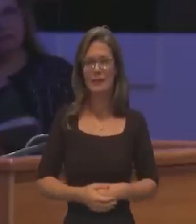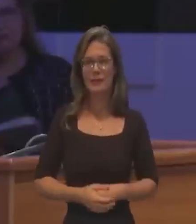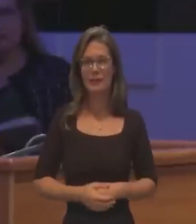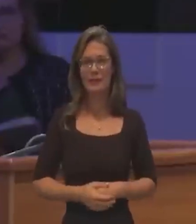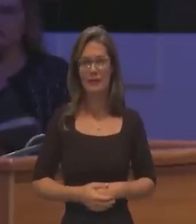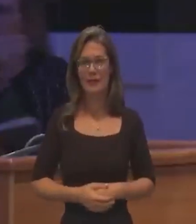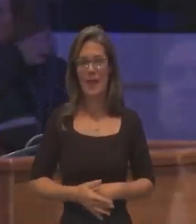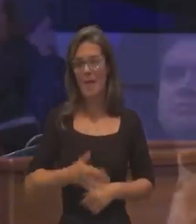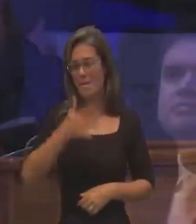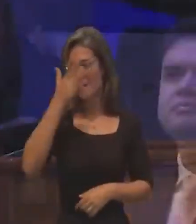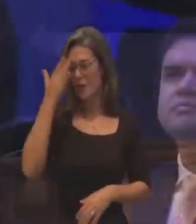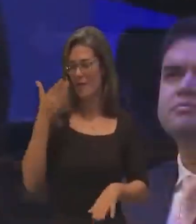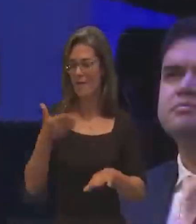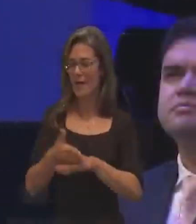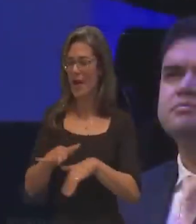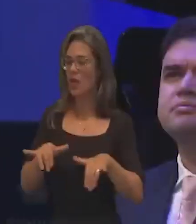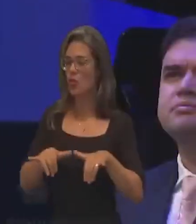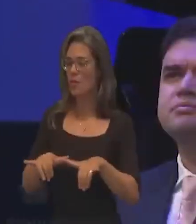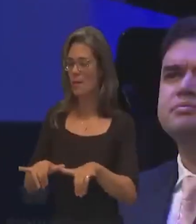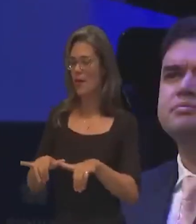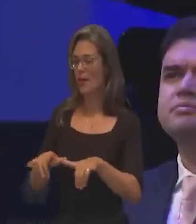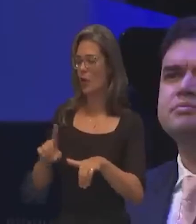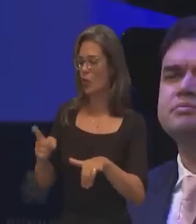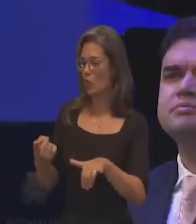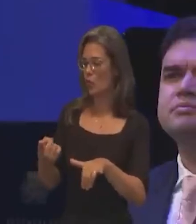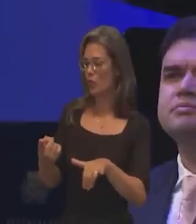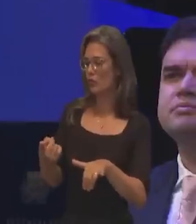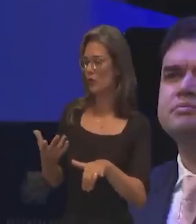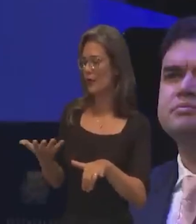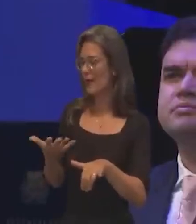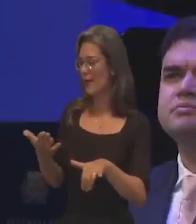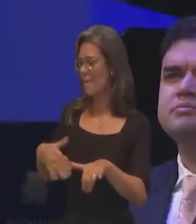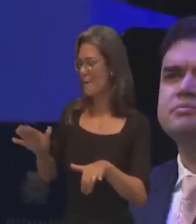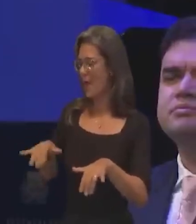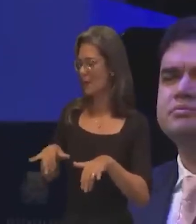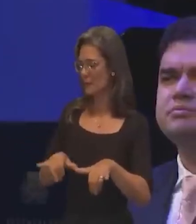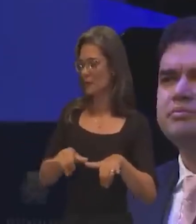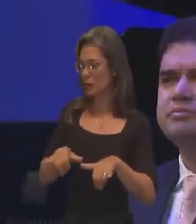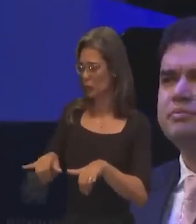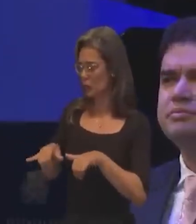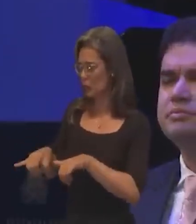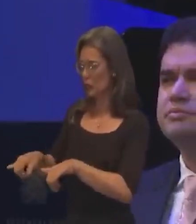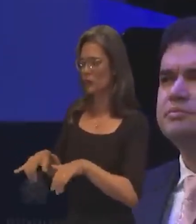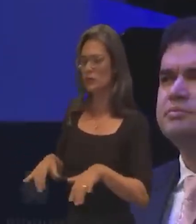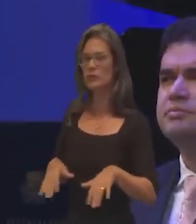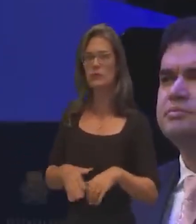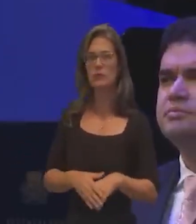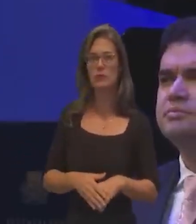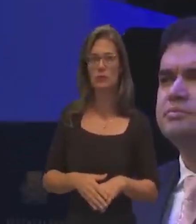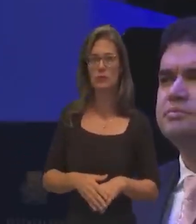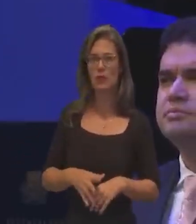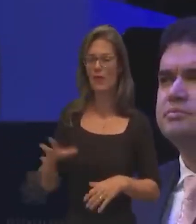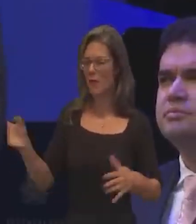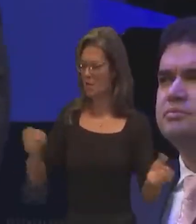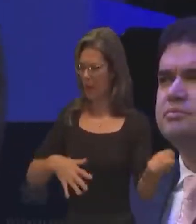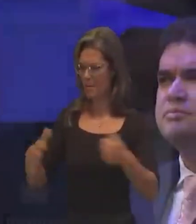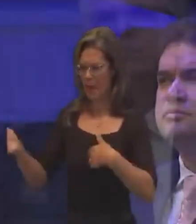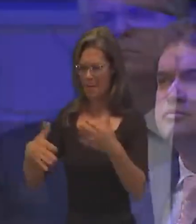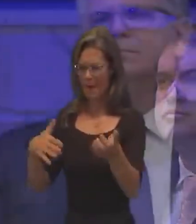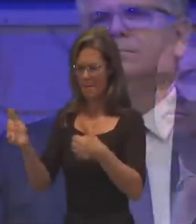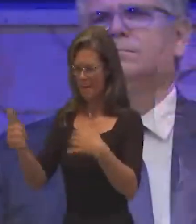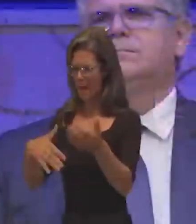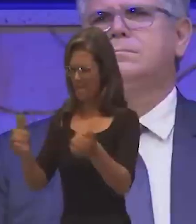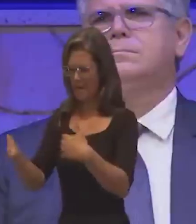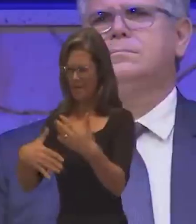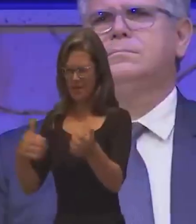pensa, um carrinho é pouco, não é suficiente, eu quero 2 ou 3, e começa a fazer as compras, e vai pegando coisa e enche